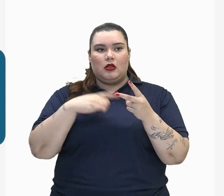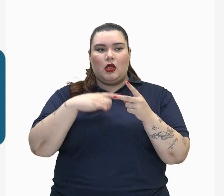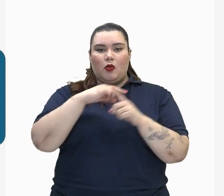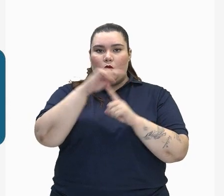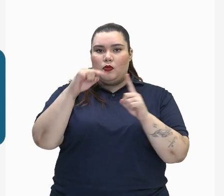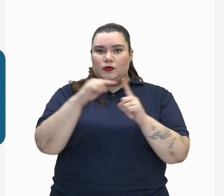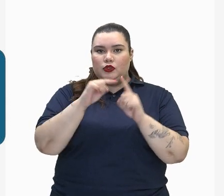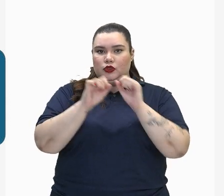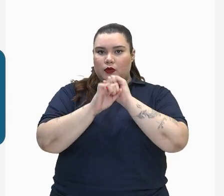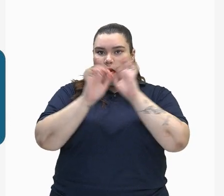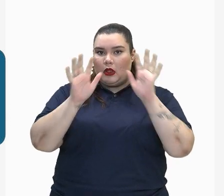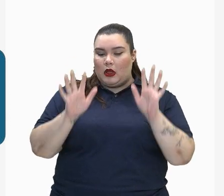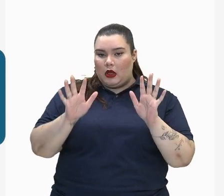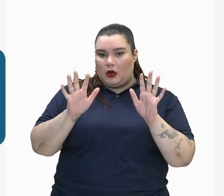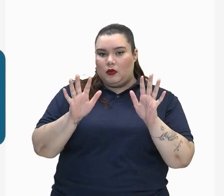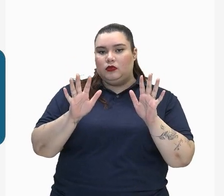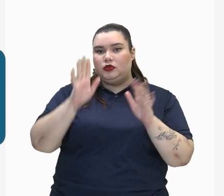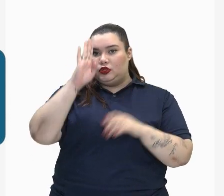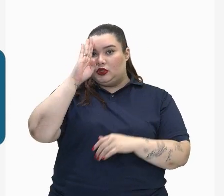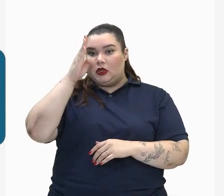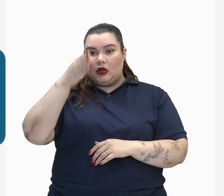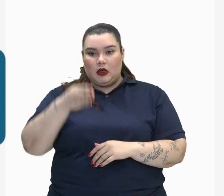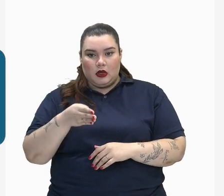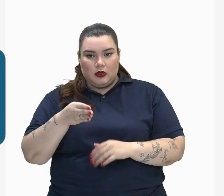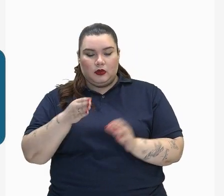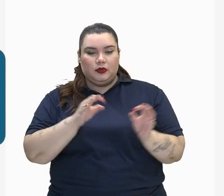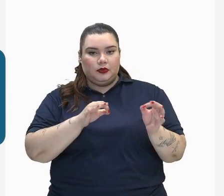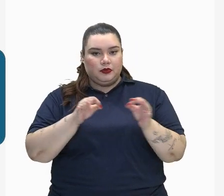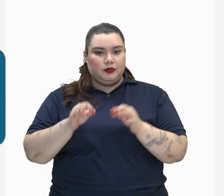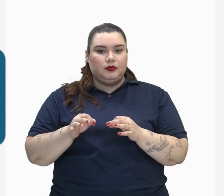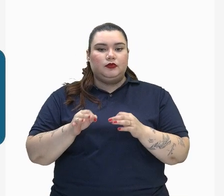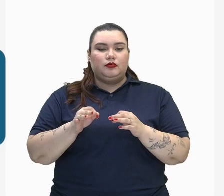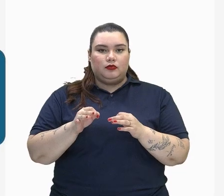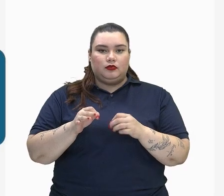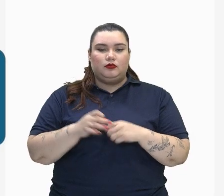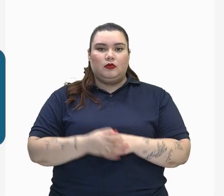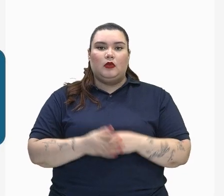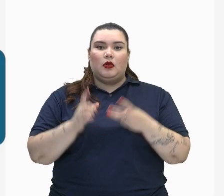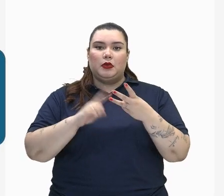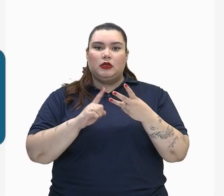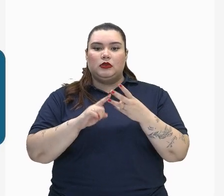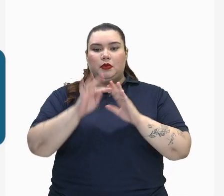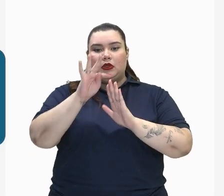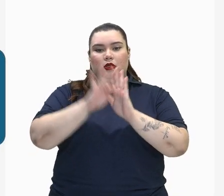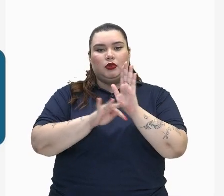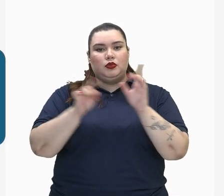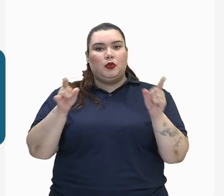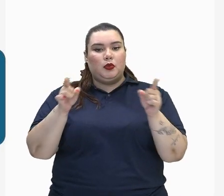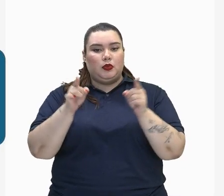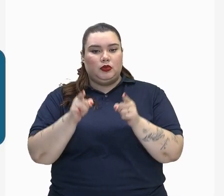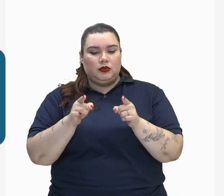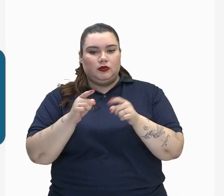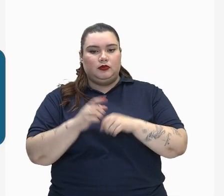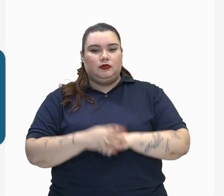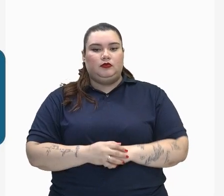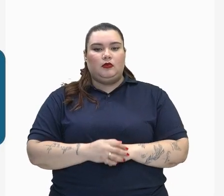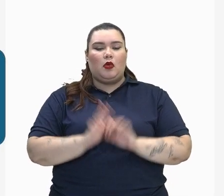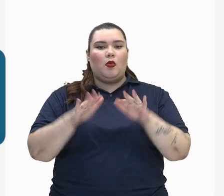objetiva, ela é direta, bem clara, porque o texto é curto. Os